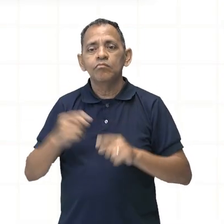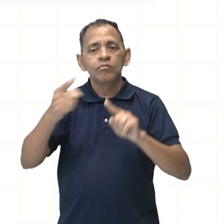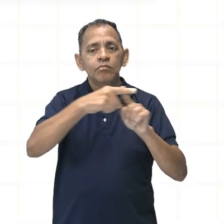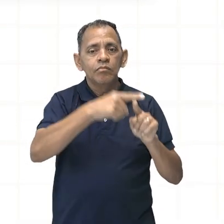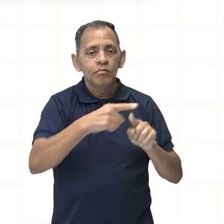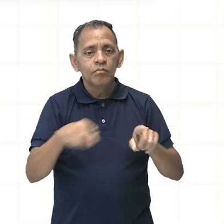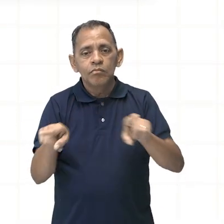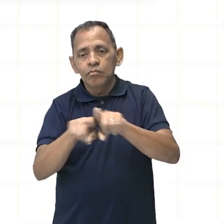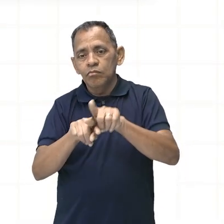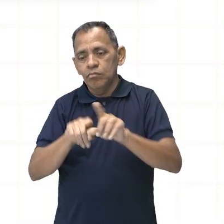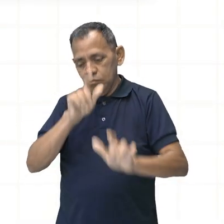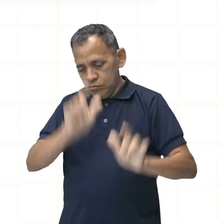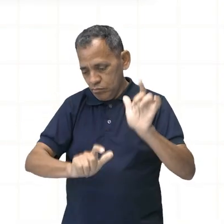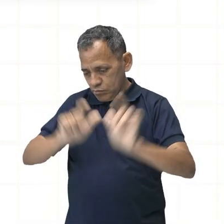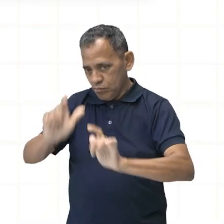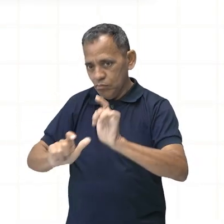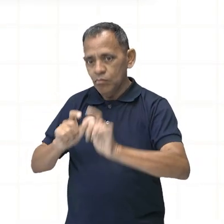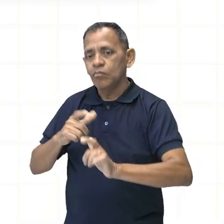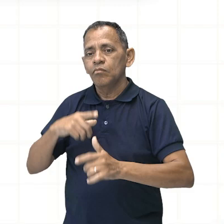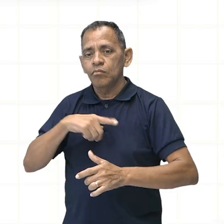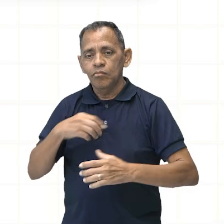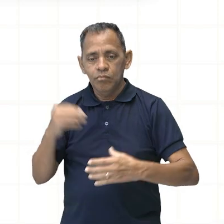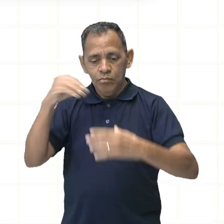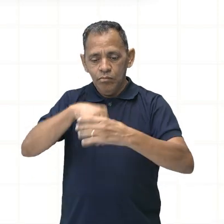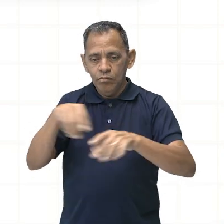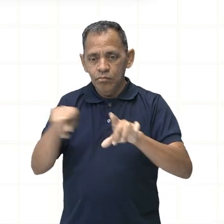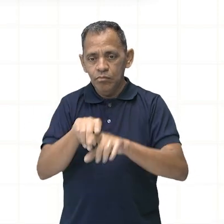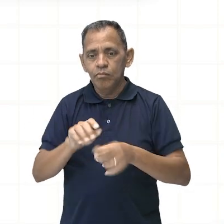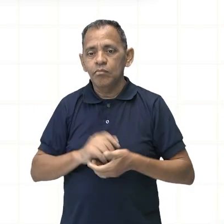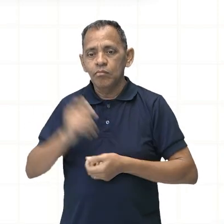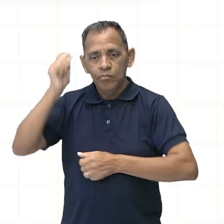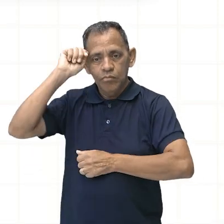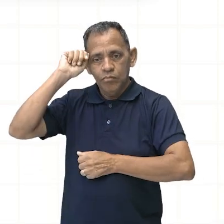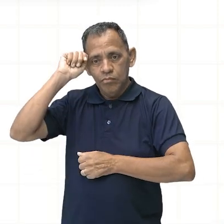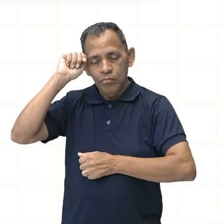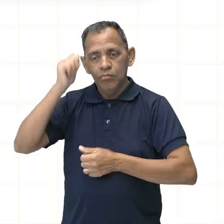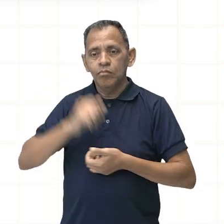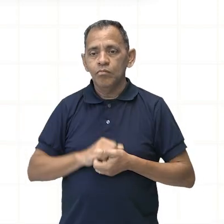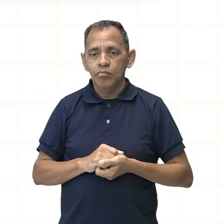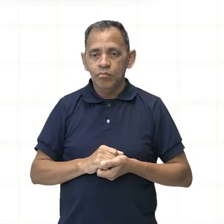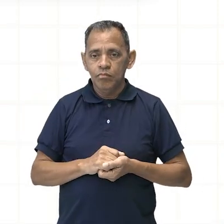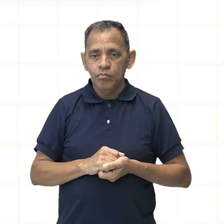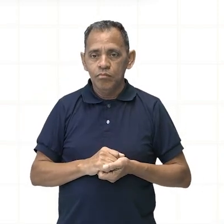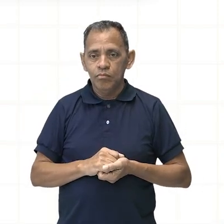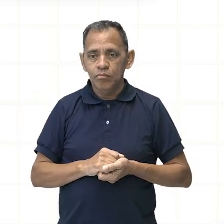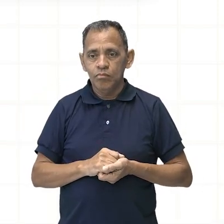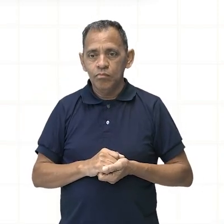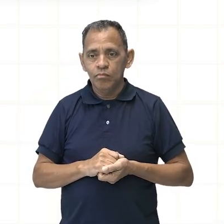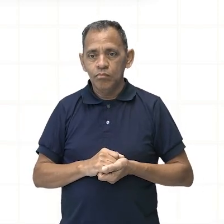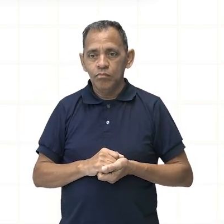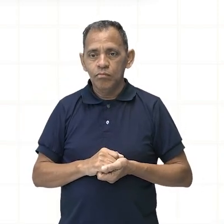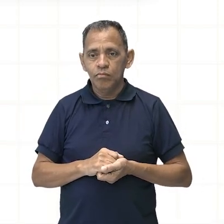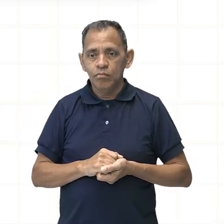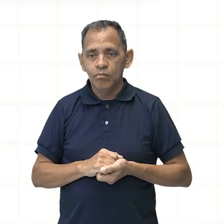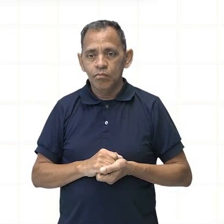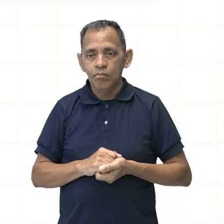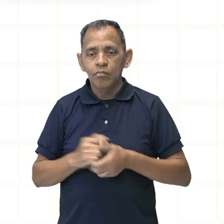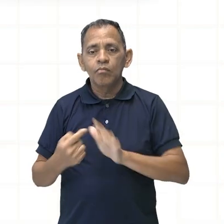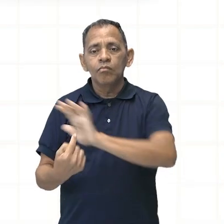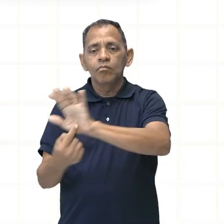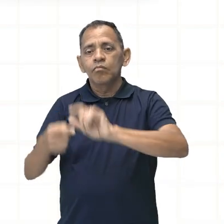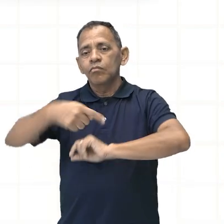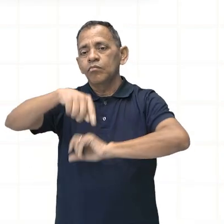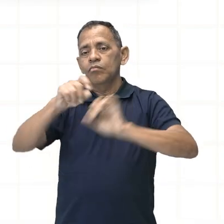ali, né, essas civilizações negro-africanas. Bem, destaco para vocês que